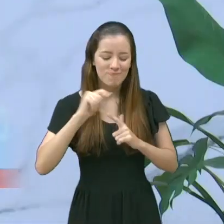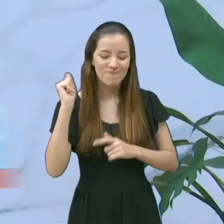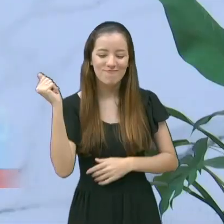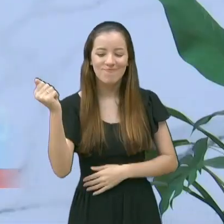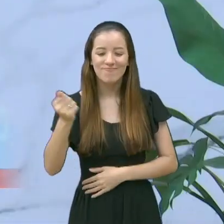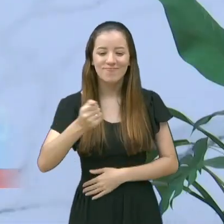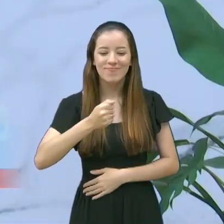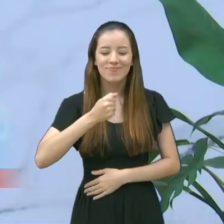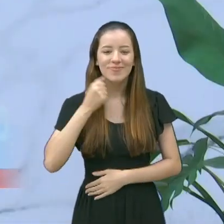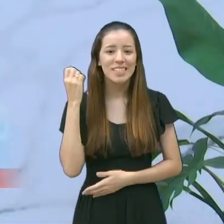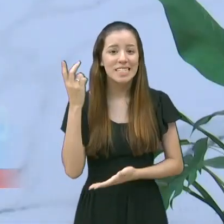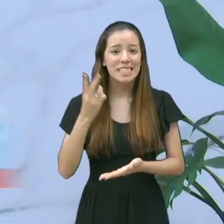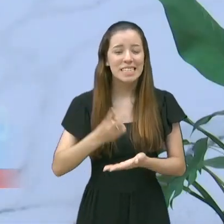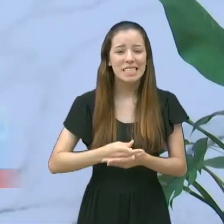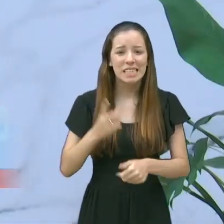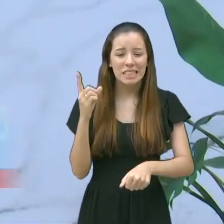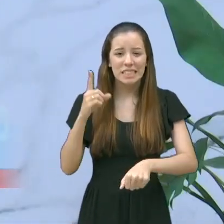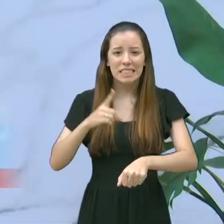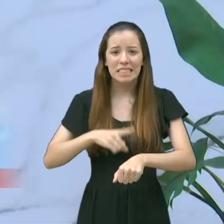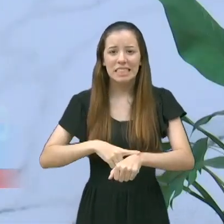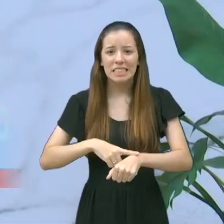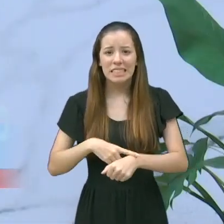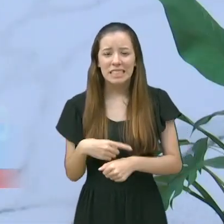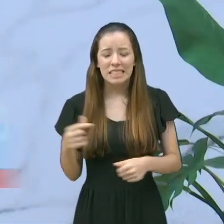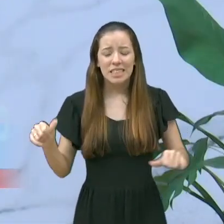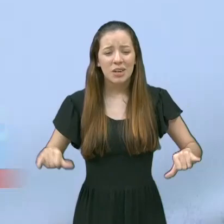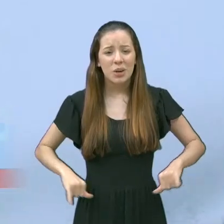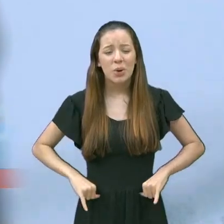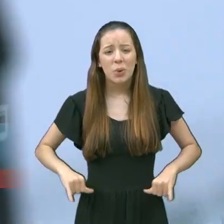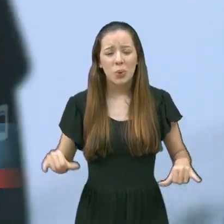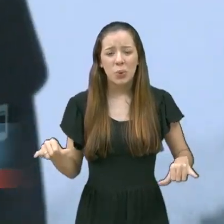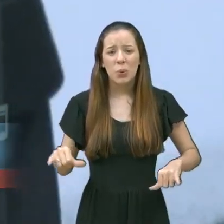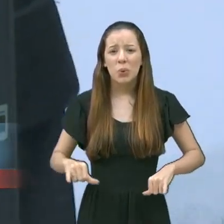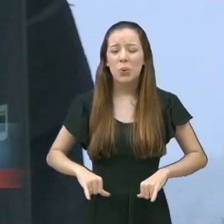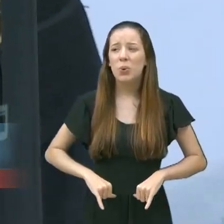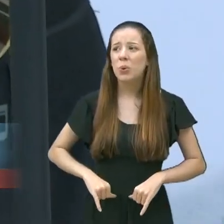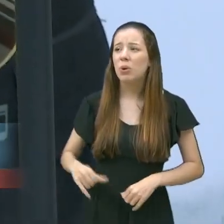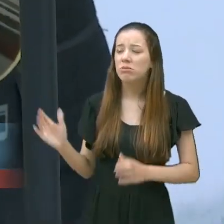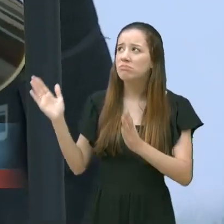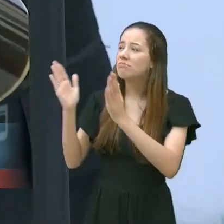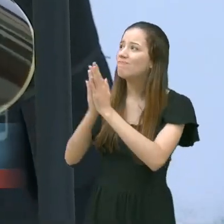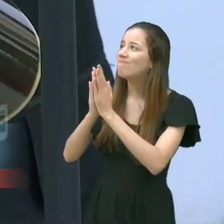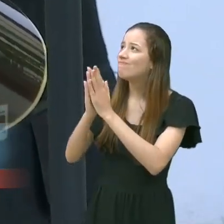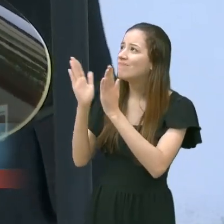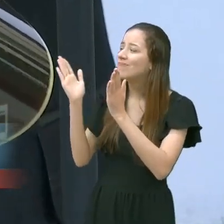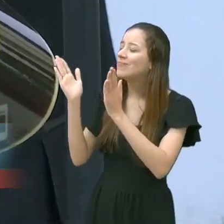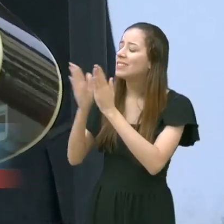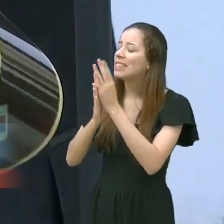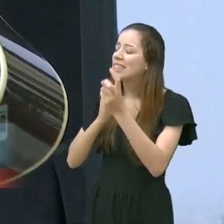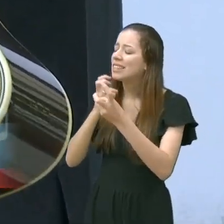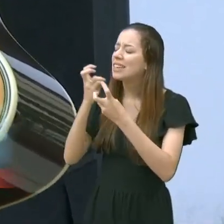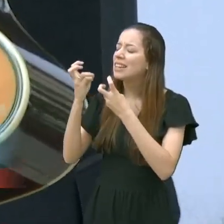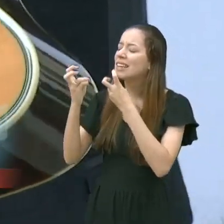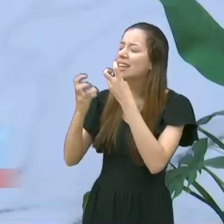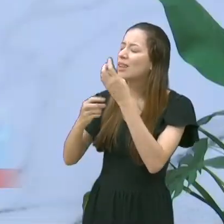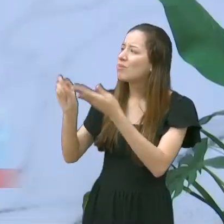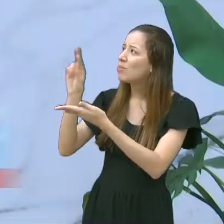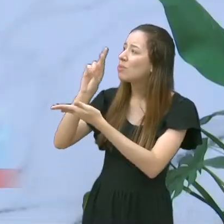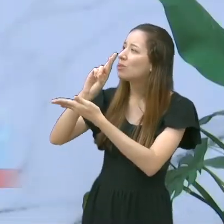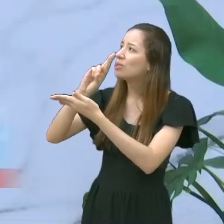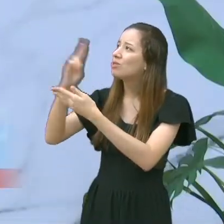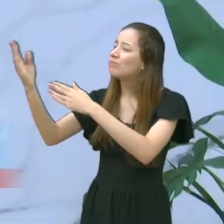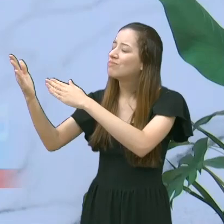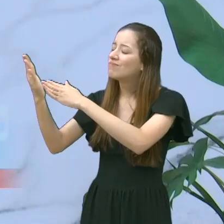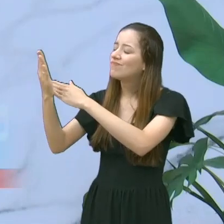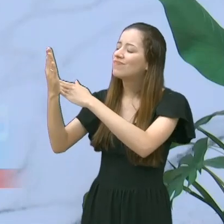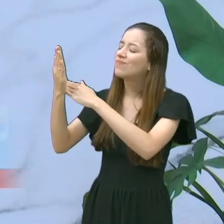vitória. Toda vez que o mar vermelho tiver que passar, chame logo esse nome para te ajudar.